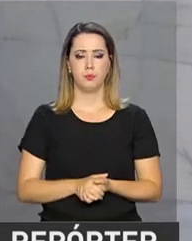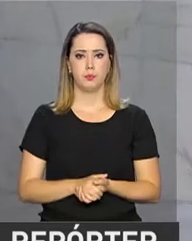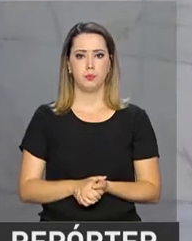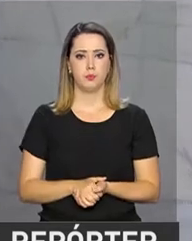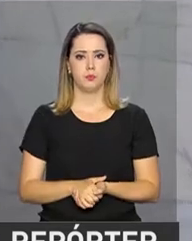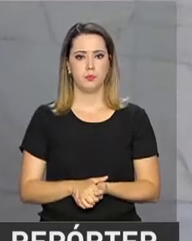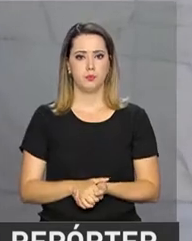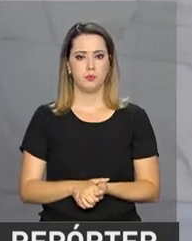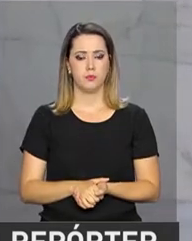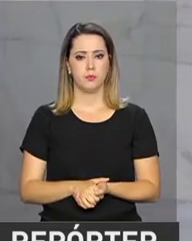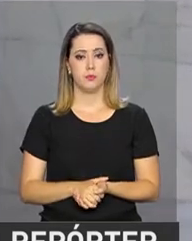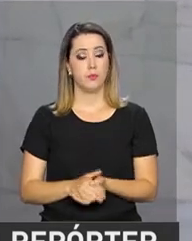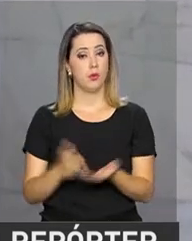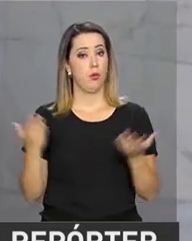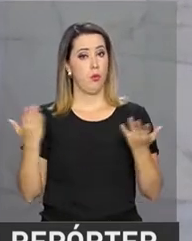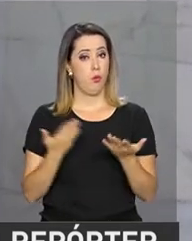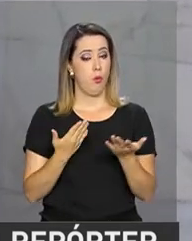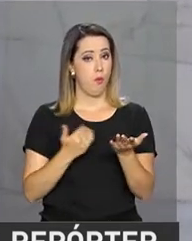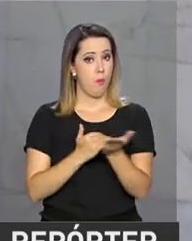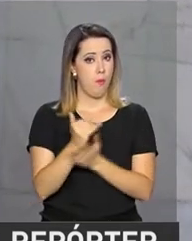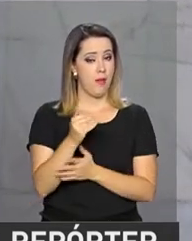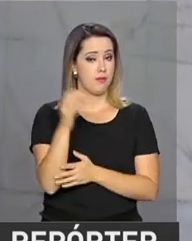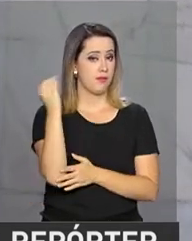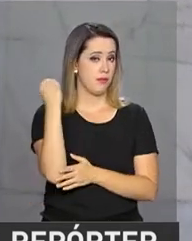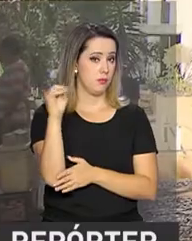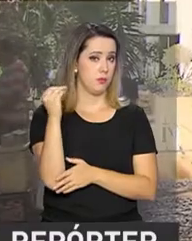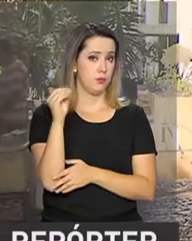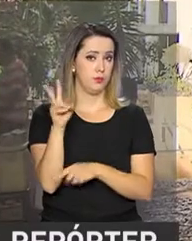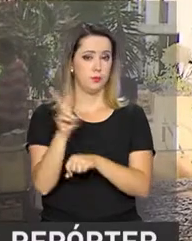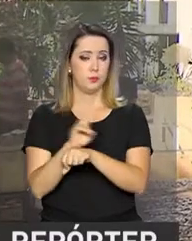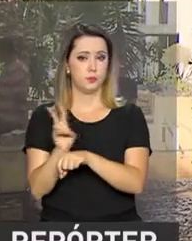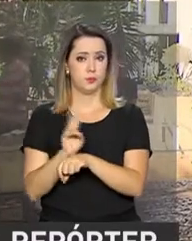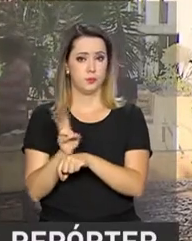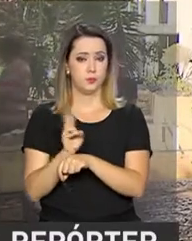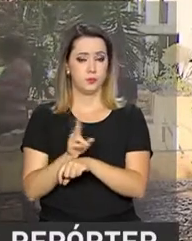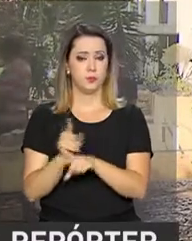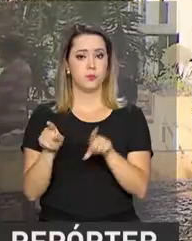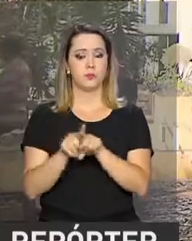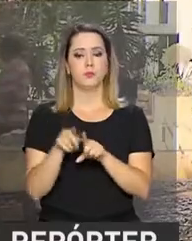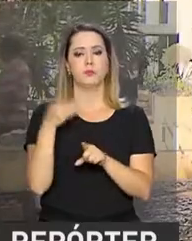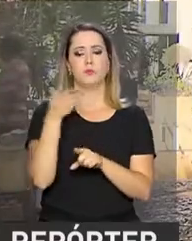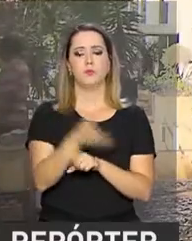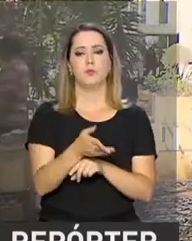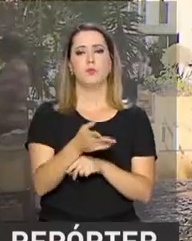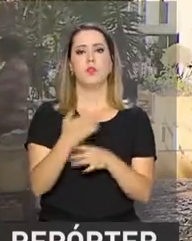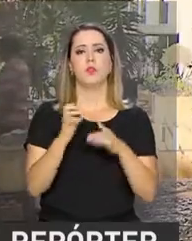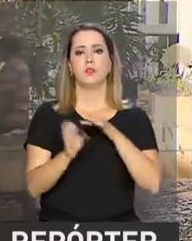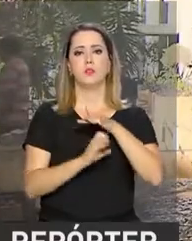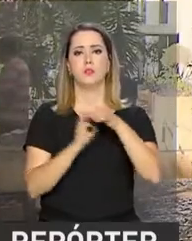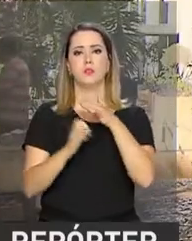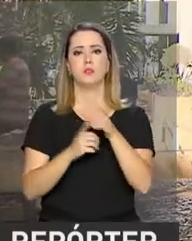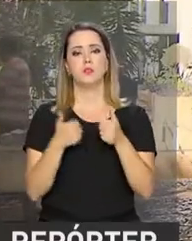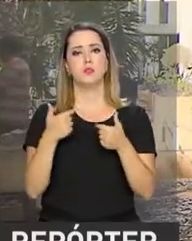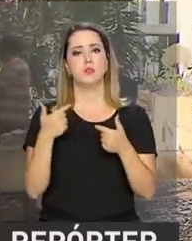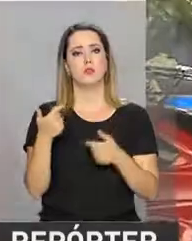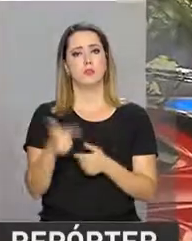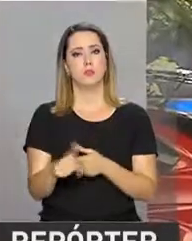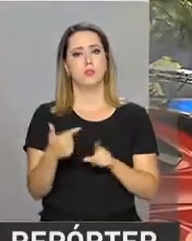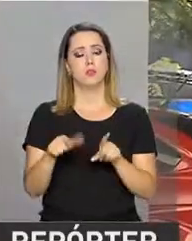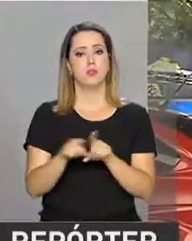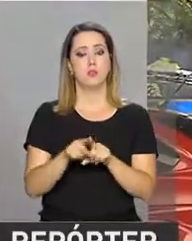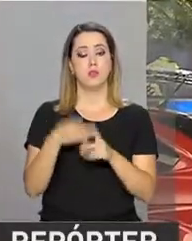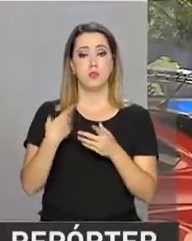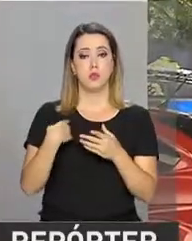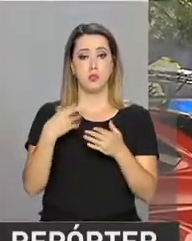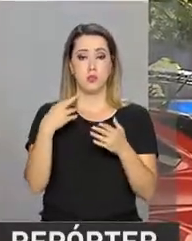a partir de outubro vai ser iniciada uma ação de fiscalização nas empresas que não corrigiram suas